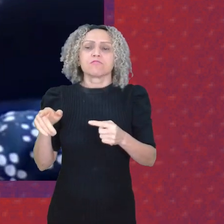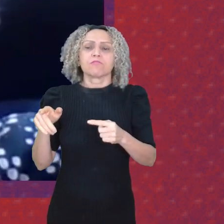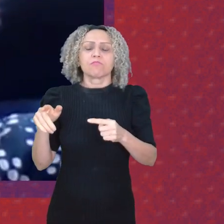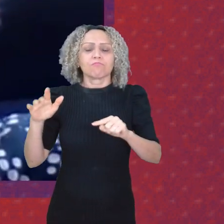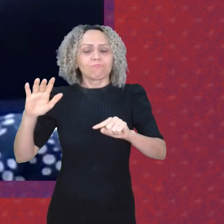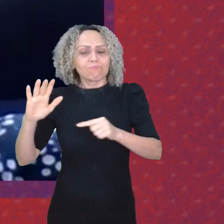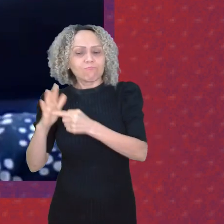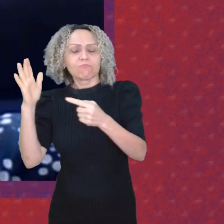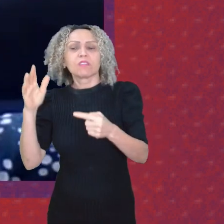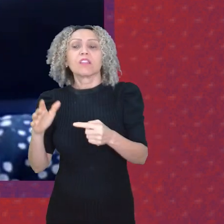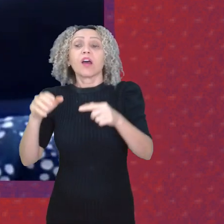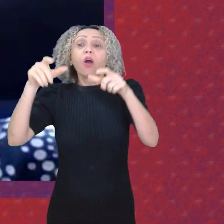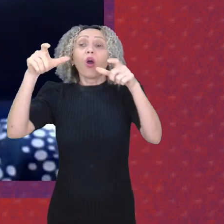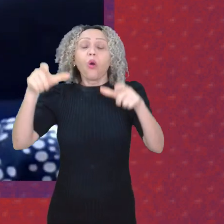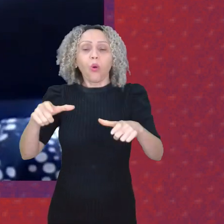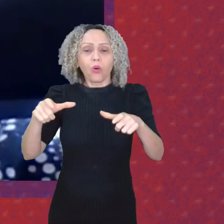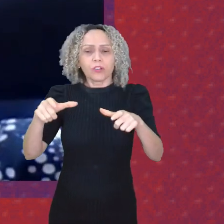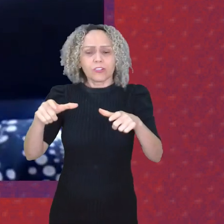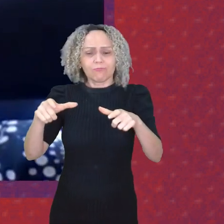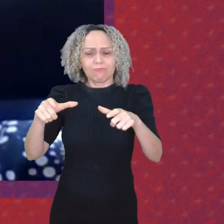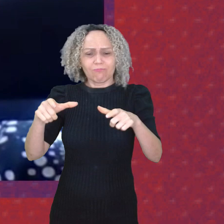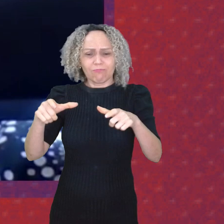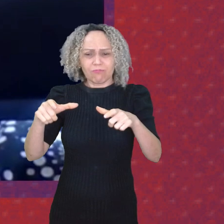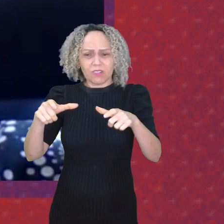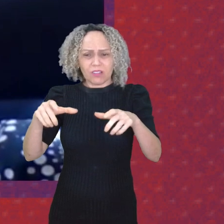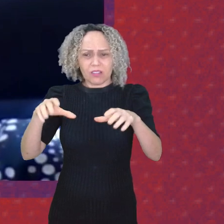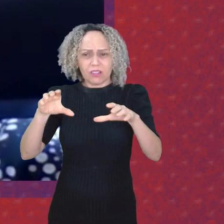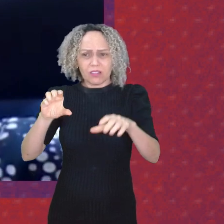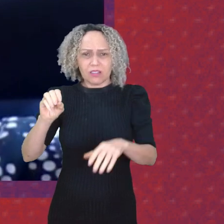na corte latino-americana.